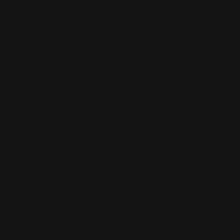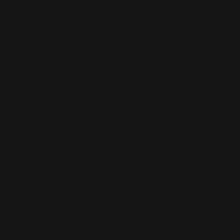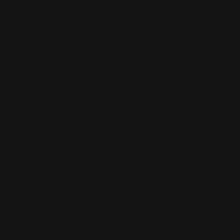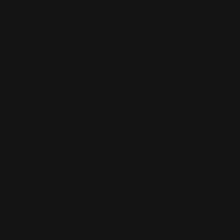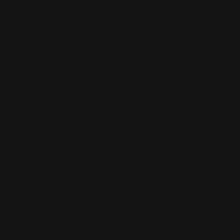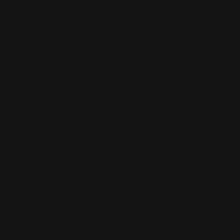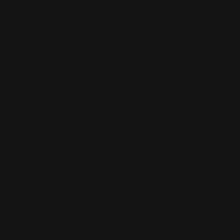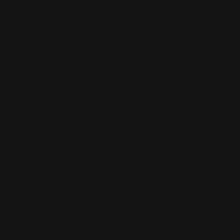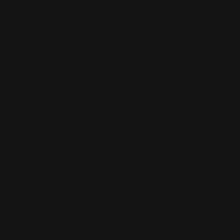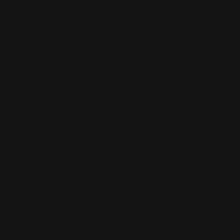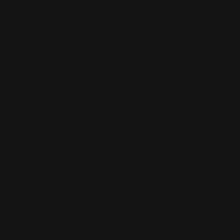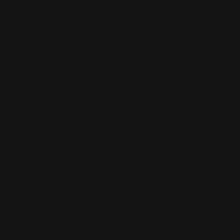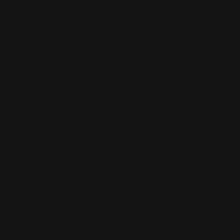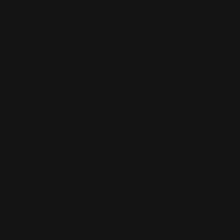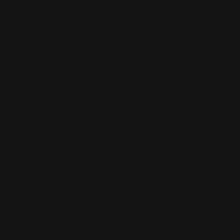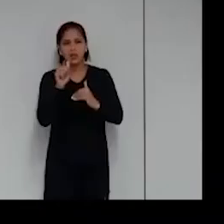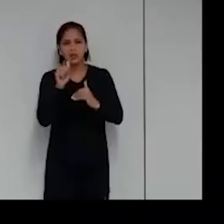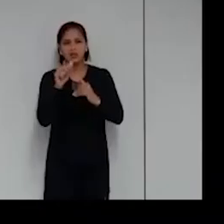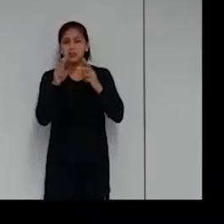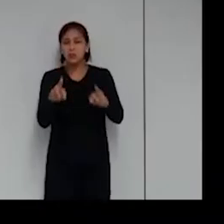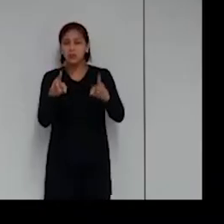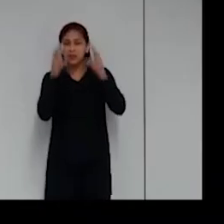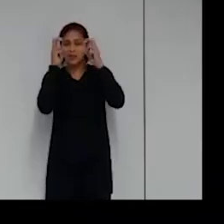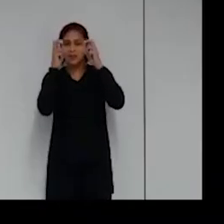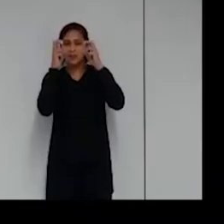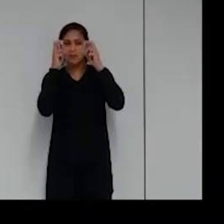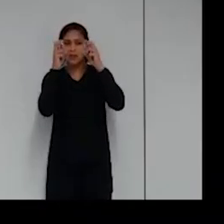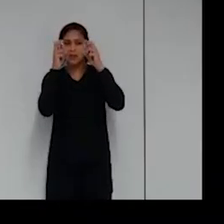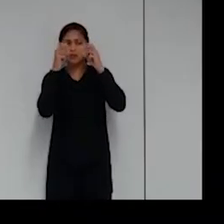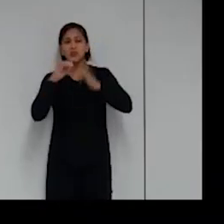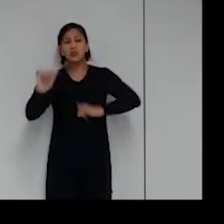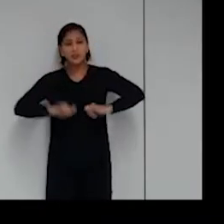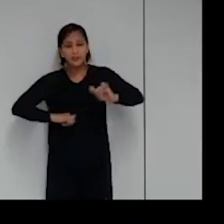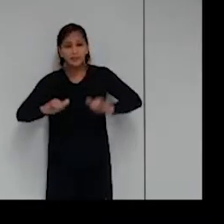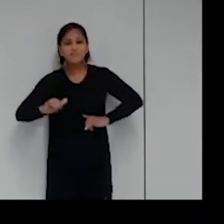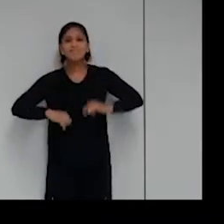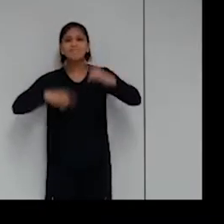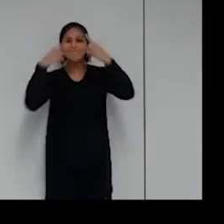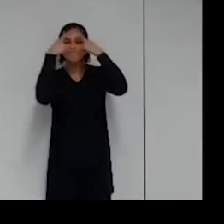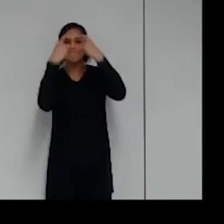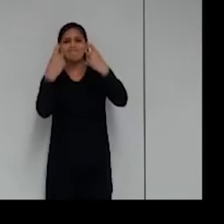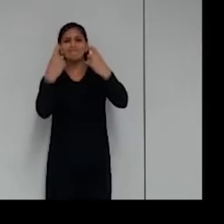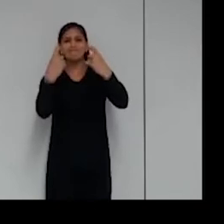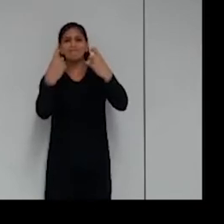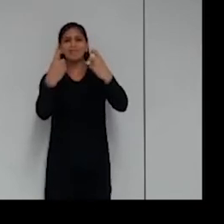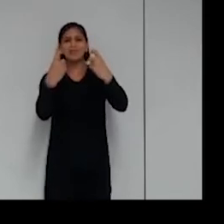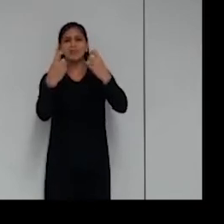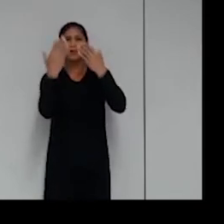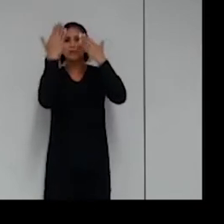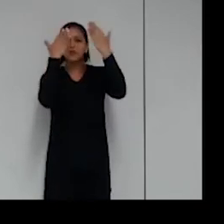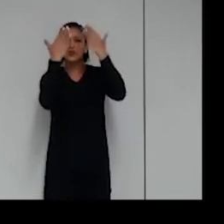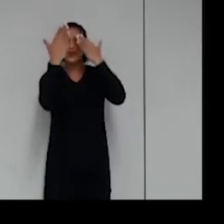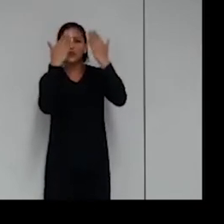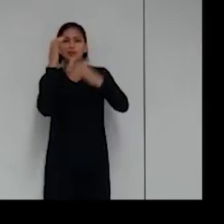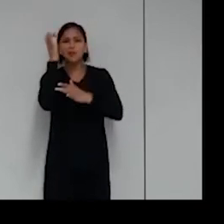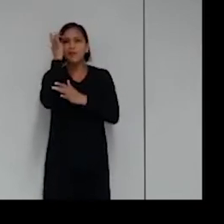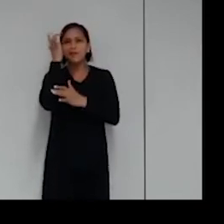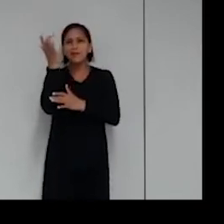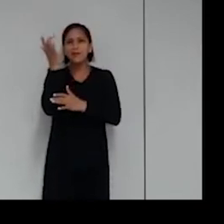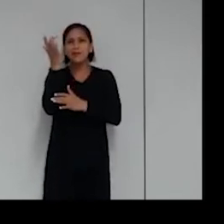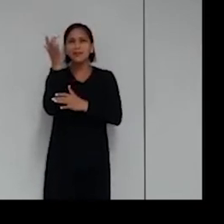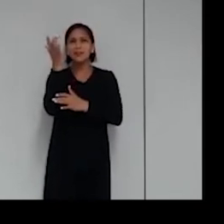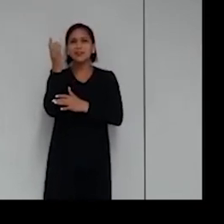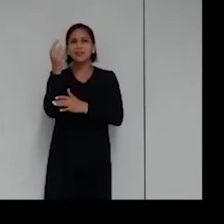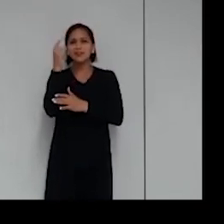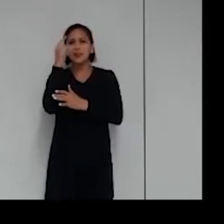dos agressores mora com as vítimas. O debate contou com tradução simultânea para a língua brasileira de sinais para assegurar a inclusão